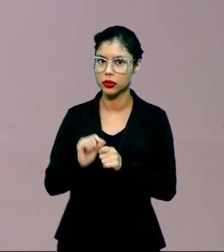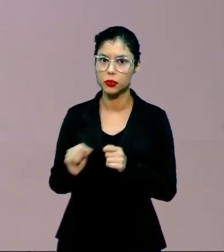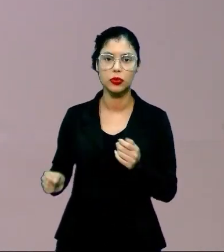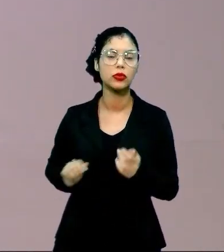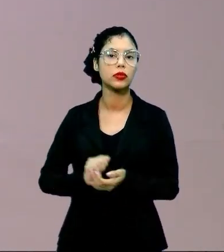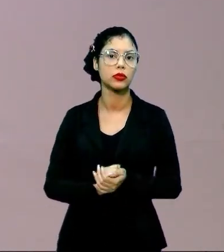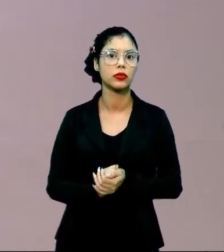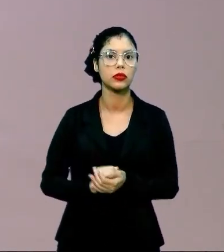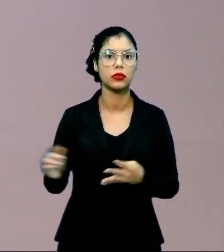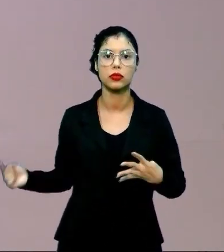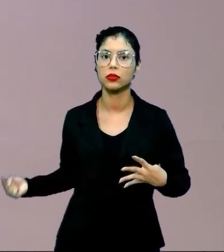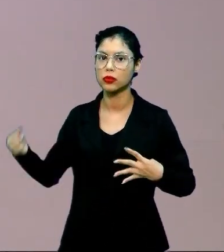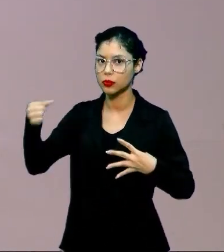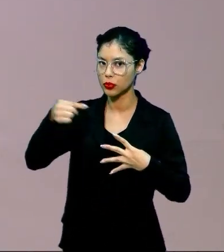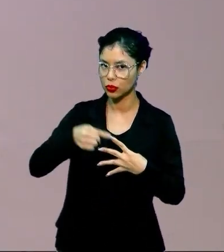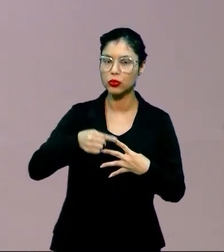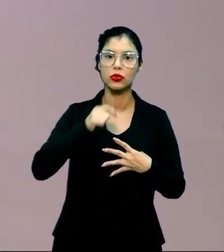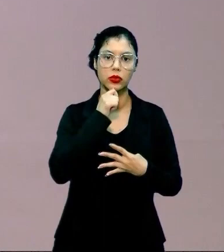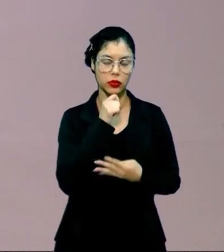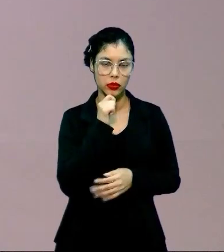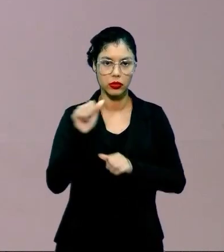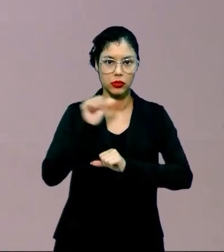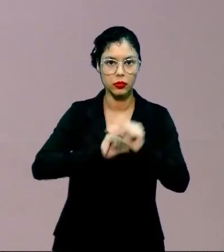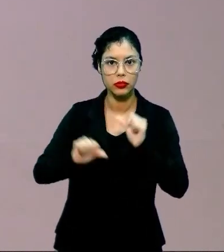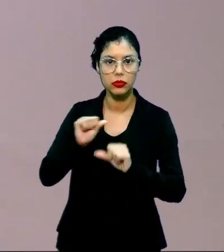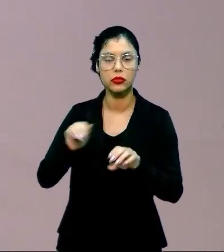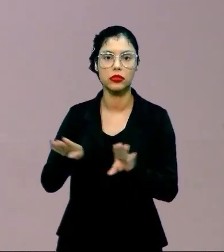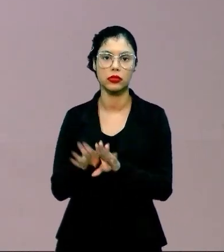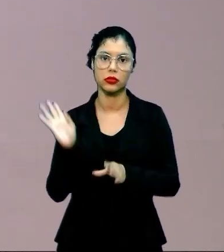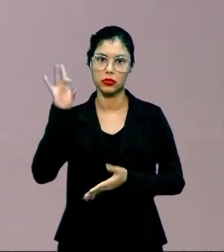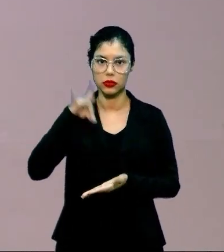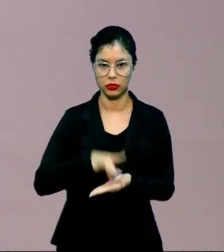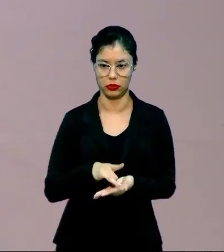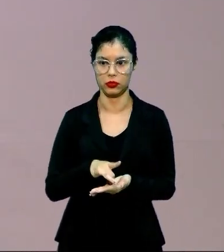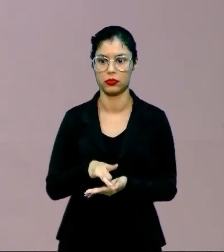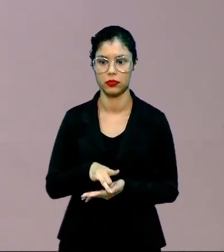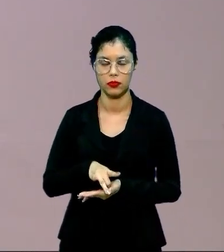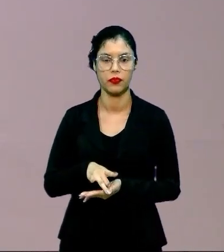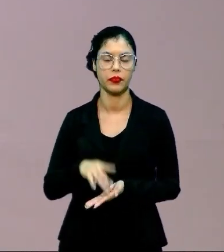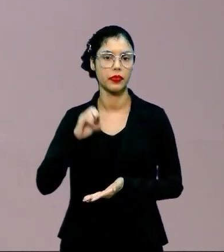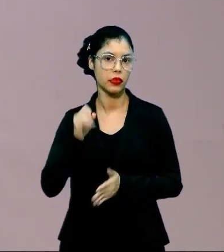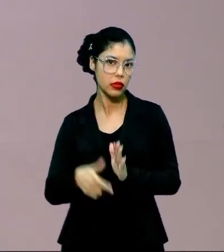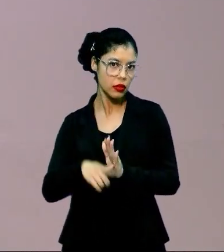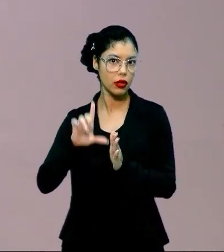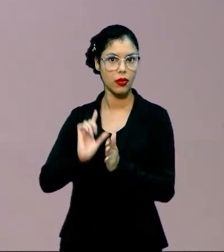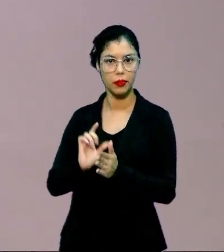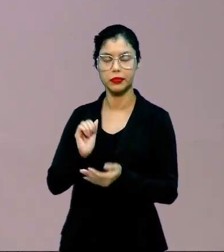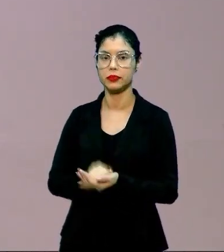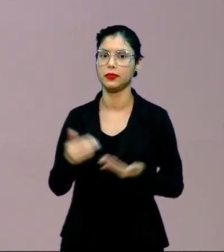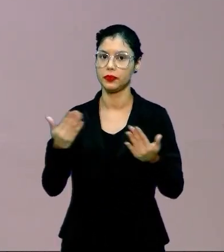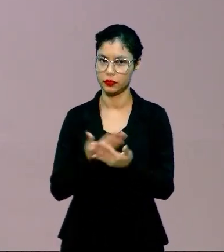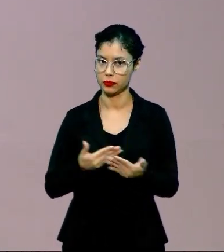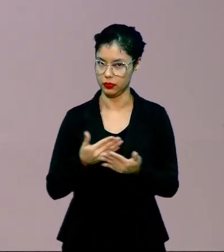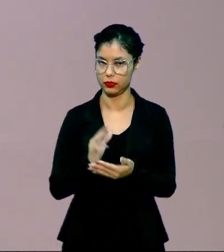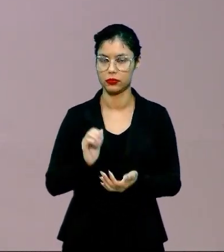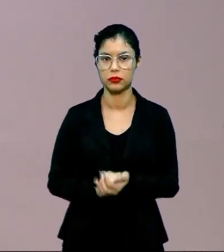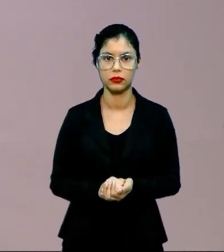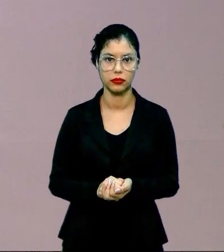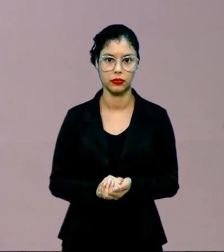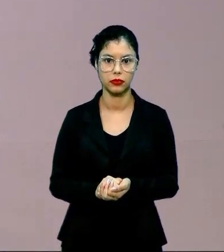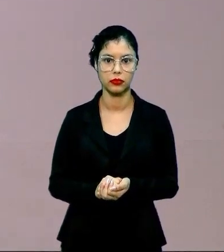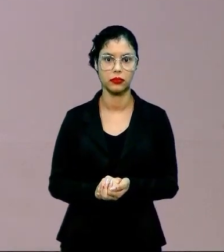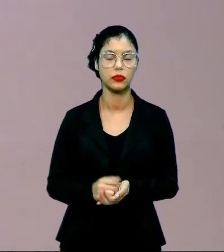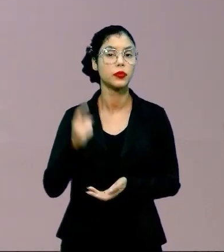gente tem essa fuga, essa mudança aí da realidade. Quer dizer, se antes eu prezava para